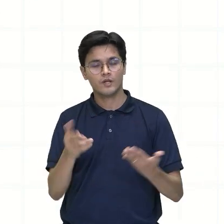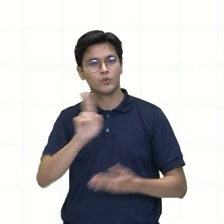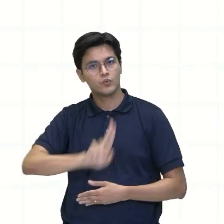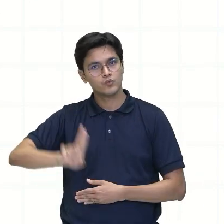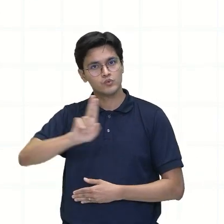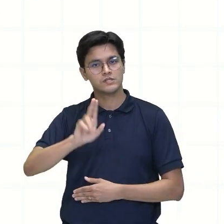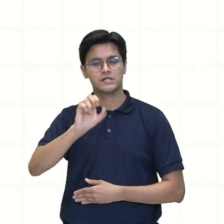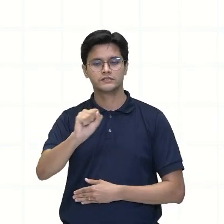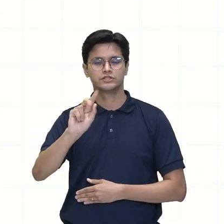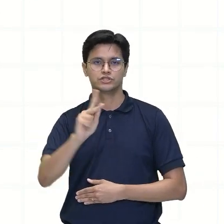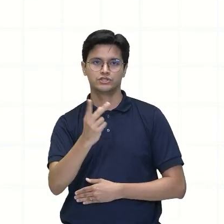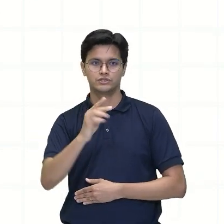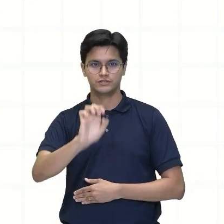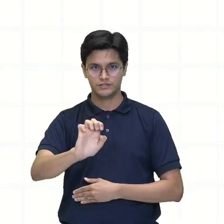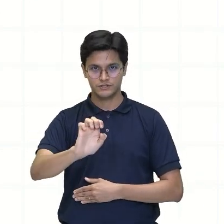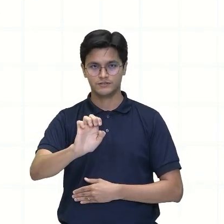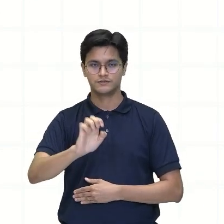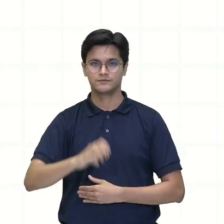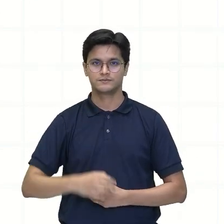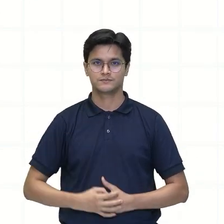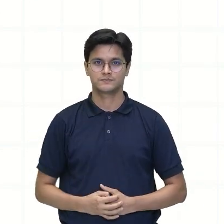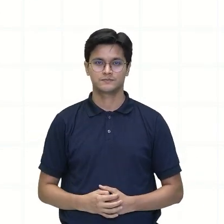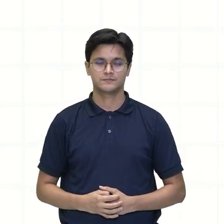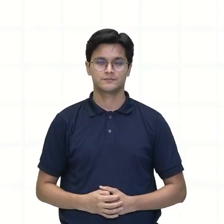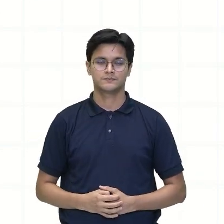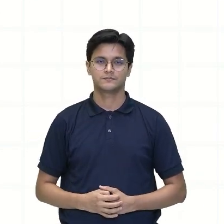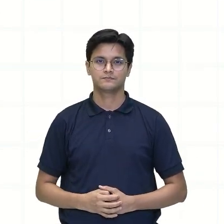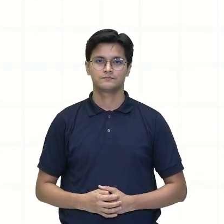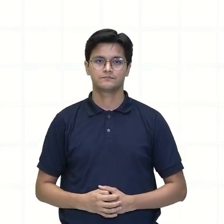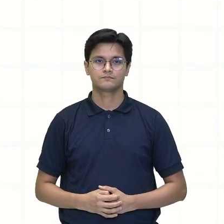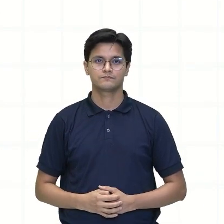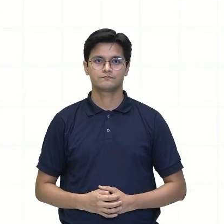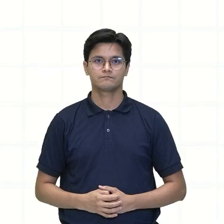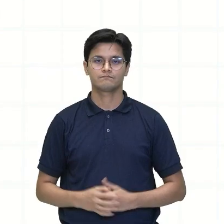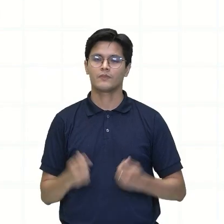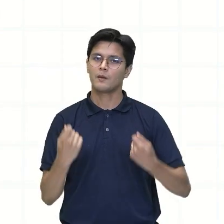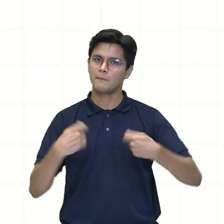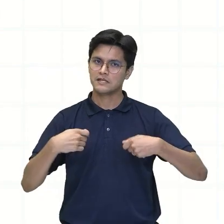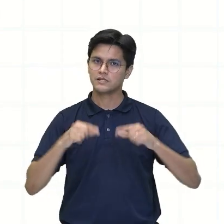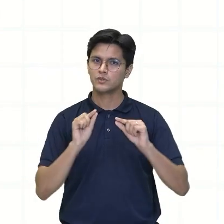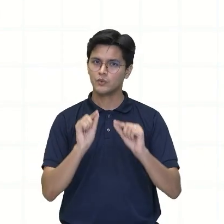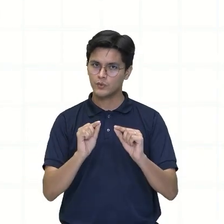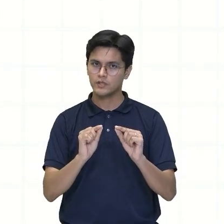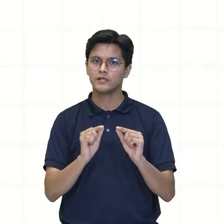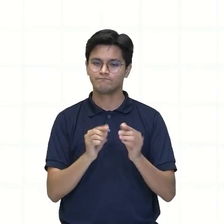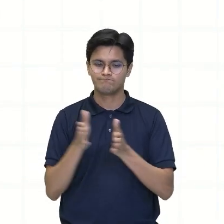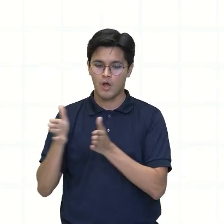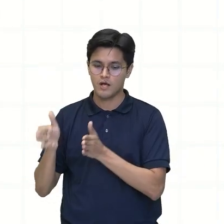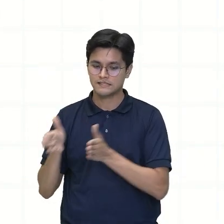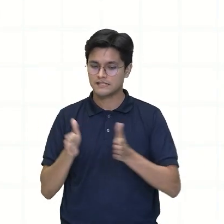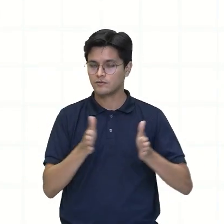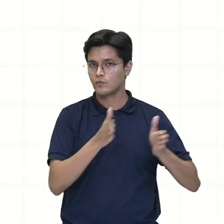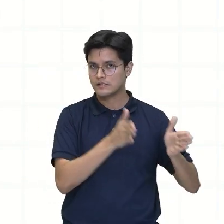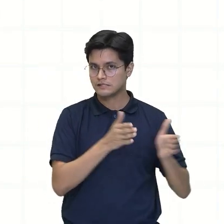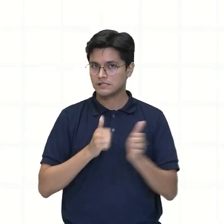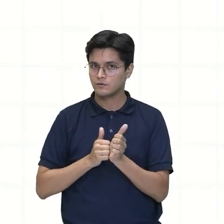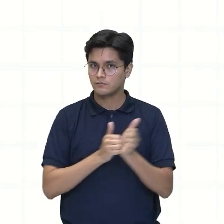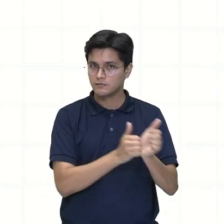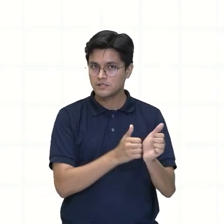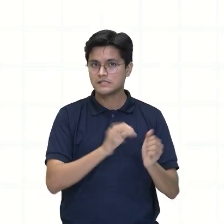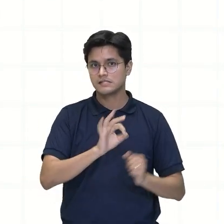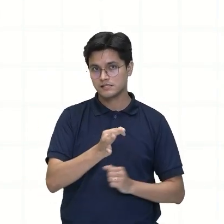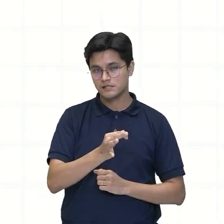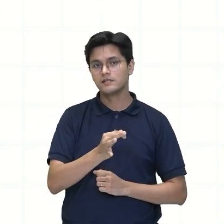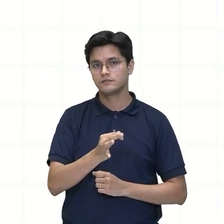South Africa. Tá bom? Tem que acompanhar aqui a sequência. Eu tô falando do Solomon. Solomon